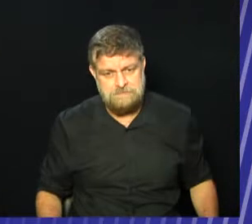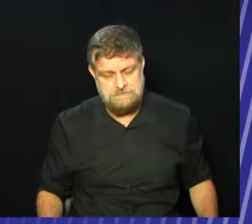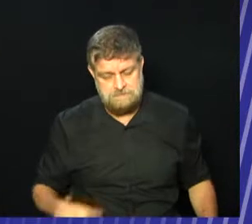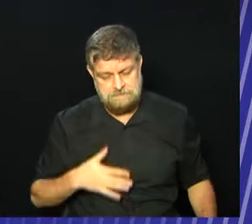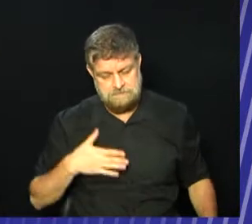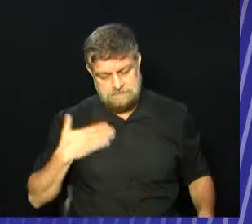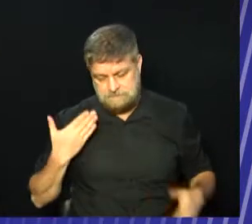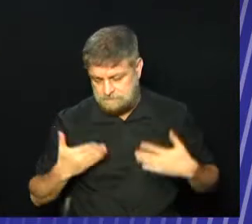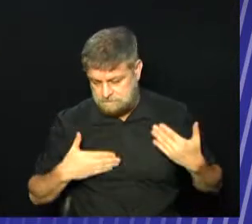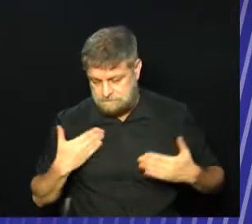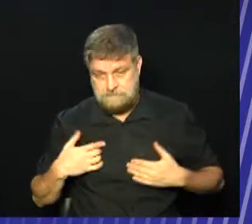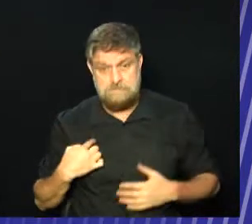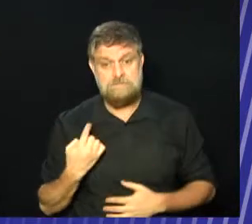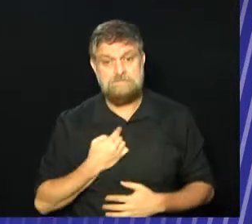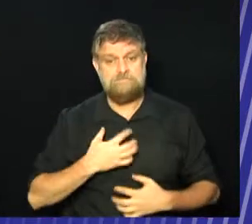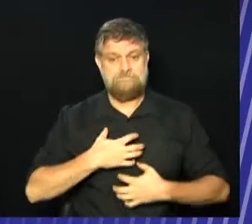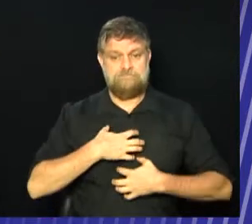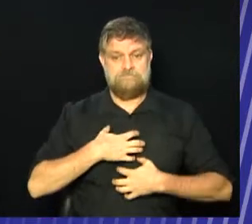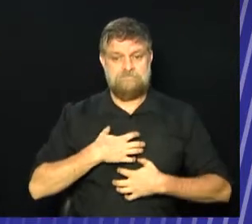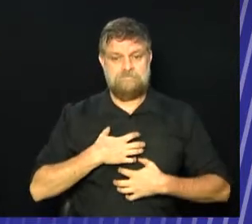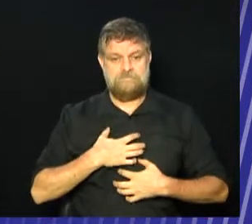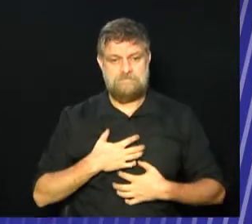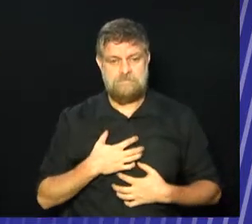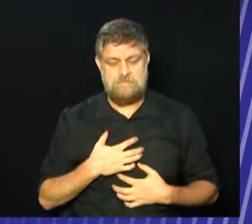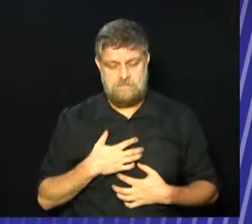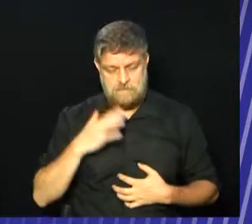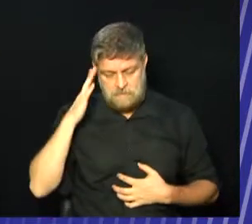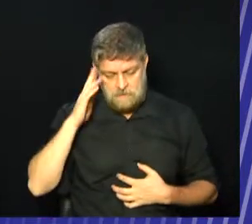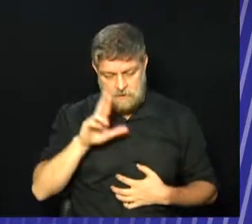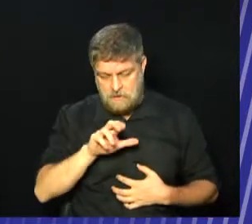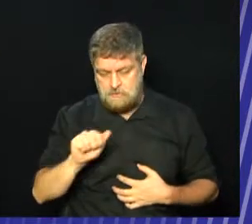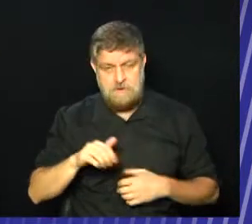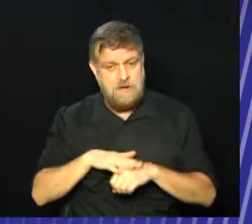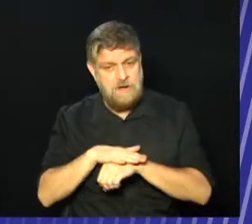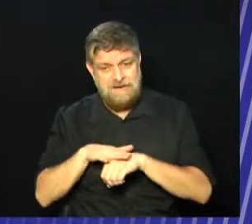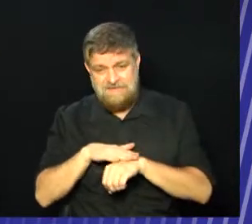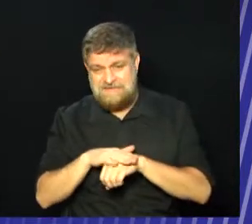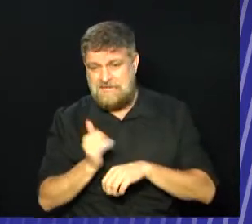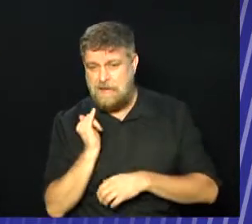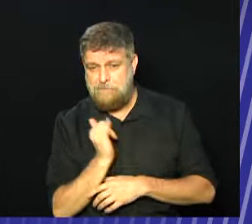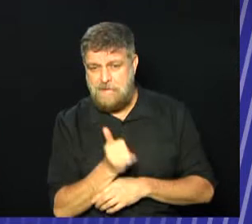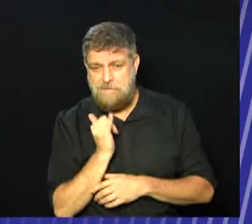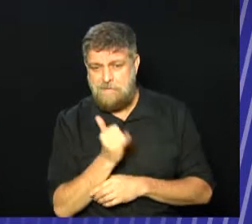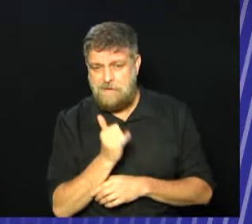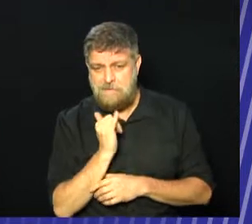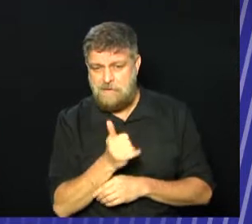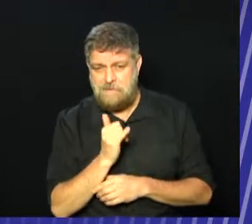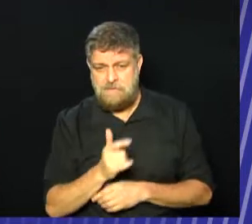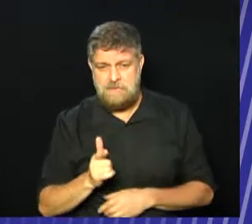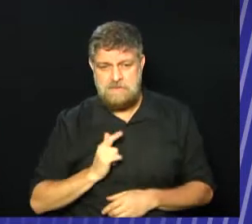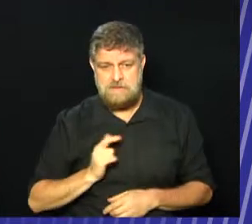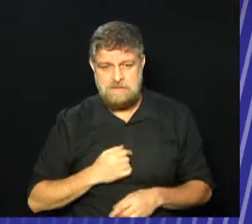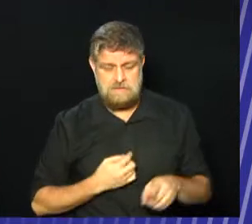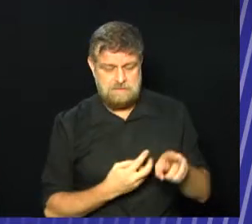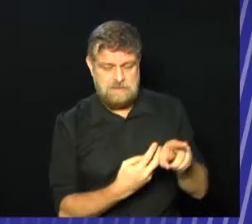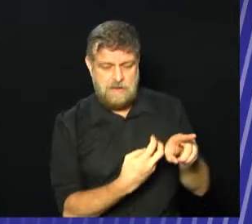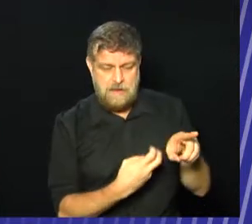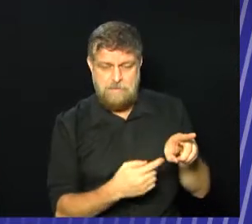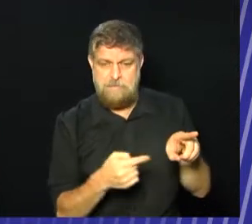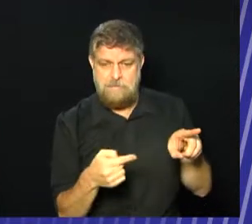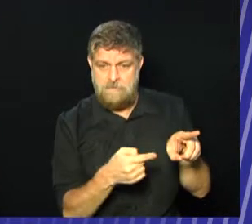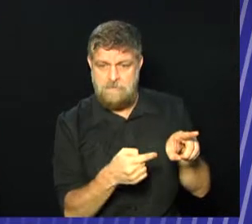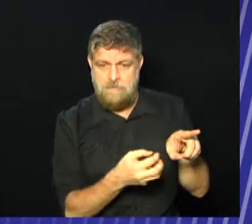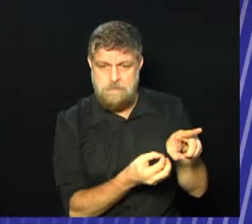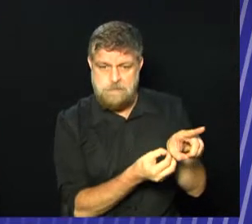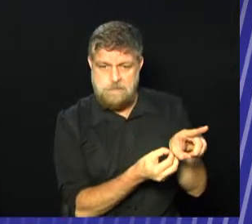alegre para a gente. E a gente, acho que eu nunca conversei tanto sobre próstata em si, quanto com